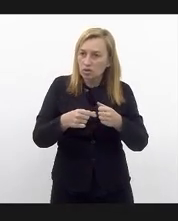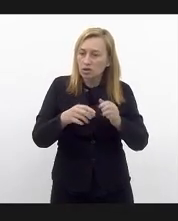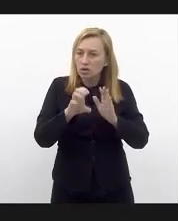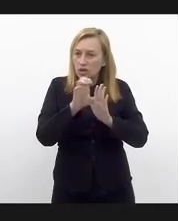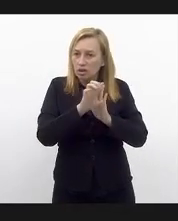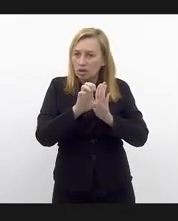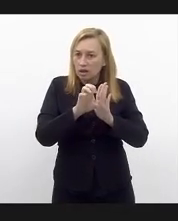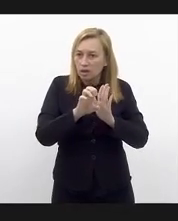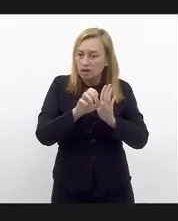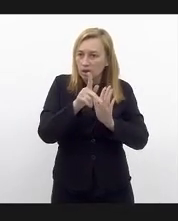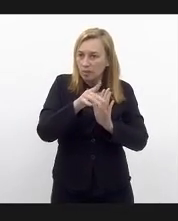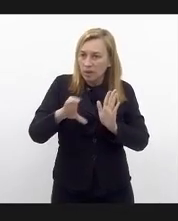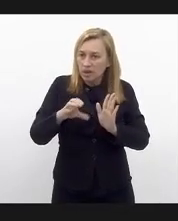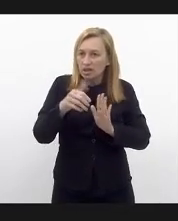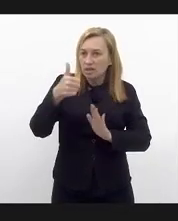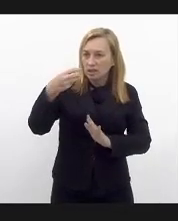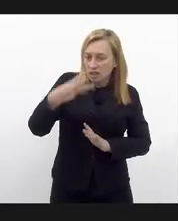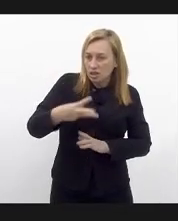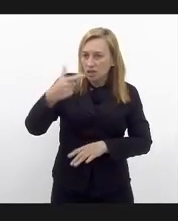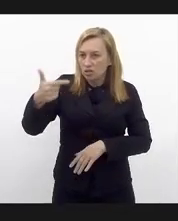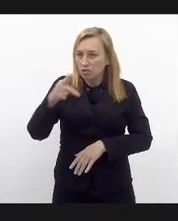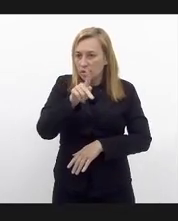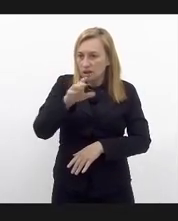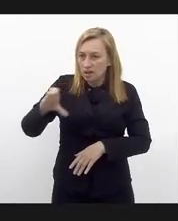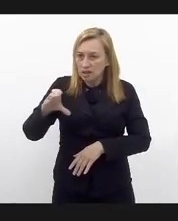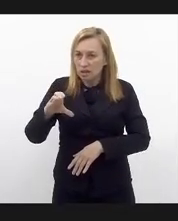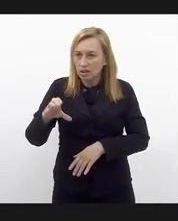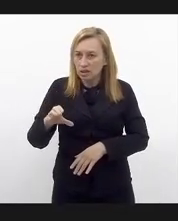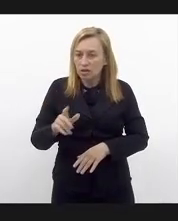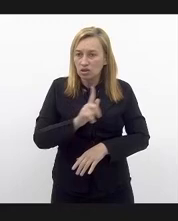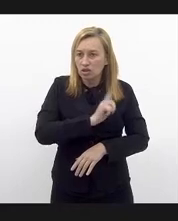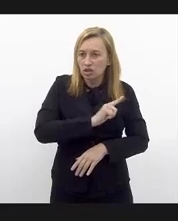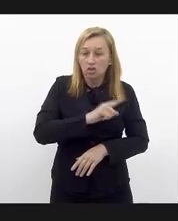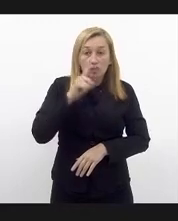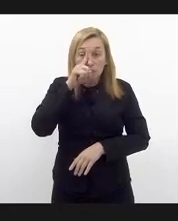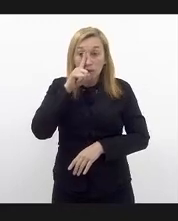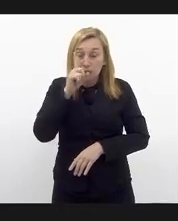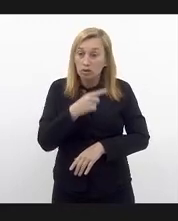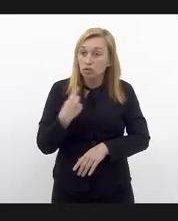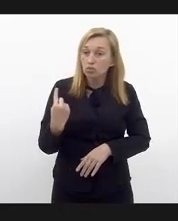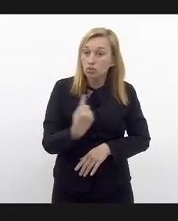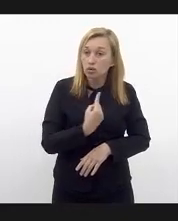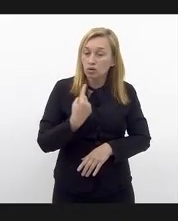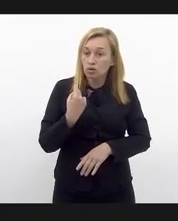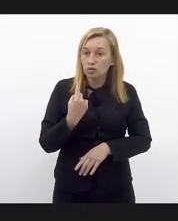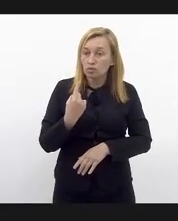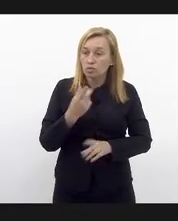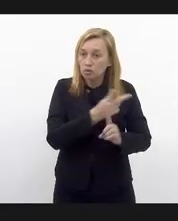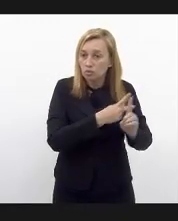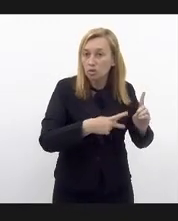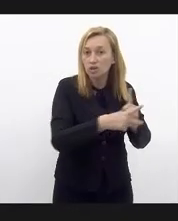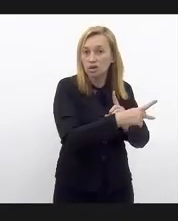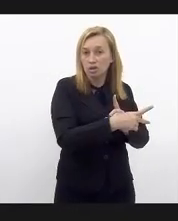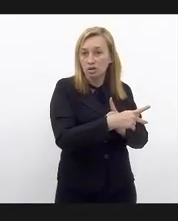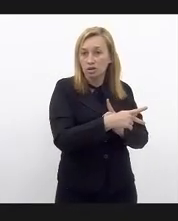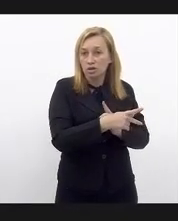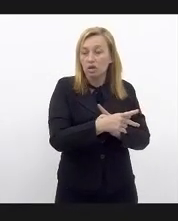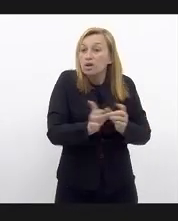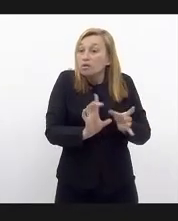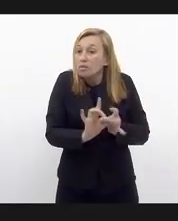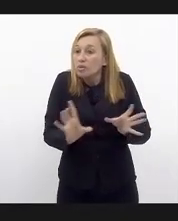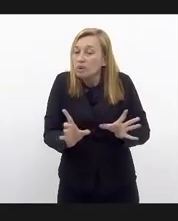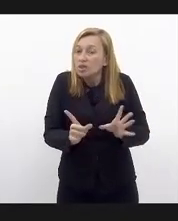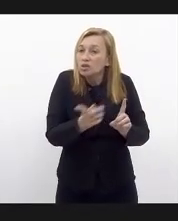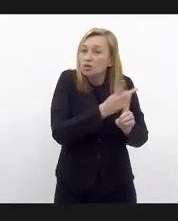conflitam com o artigo 32 do PLC que Ele previu uma Gestão de Risco do nosso património do Rio previdência não é uma vez que lhe